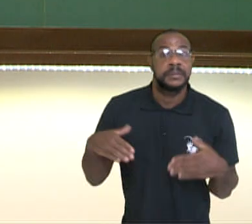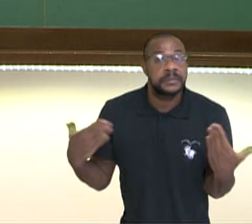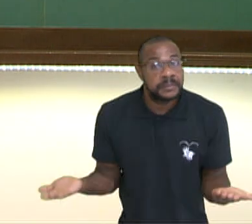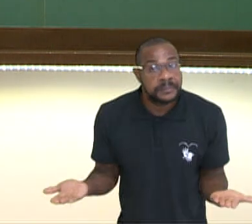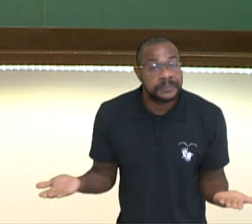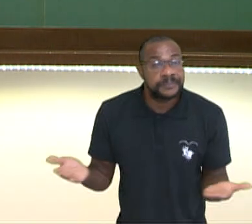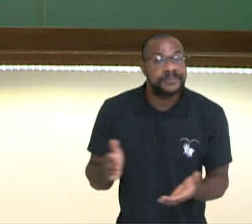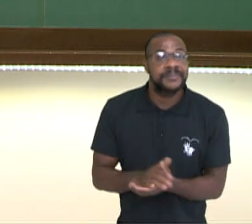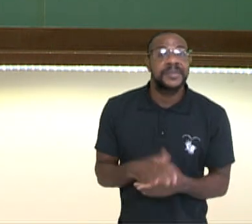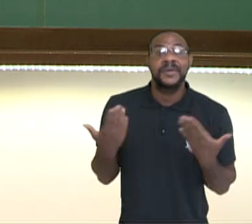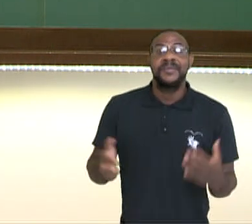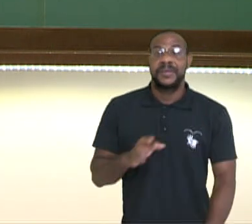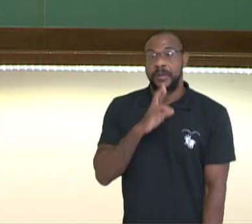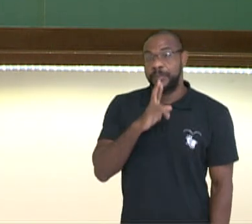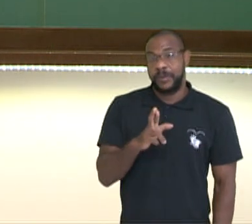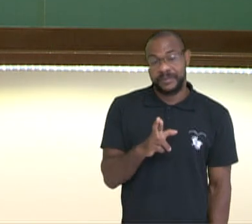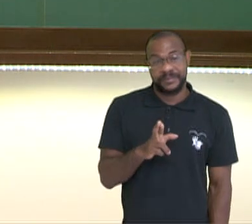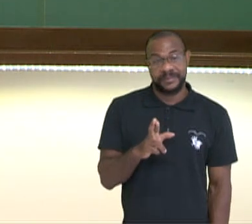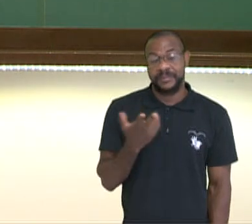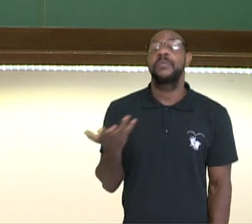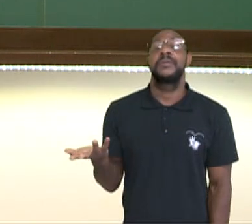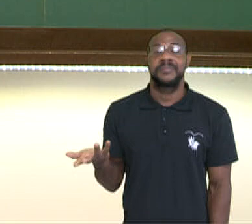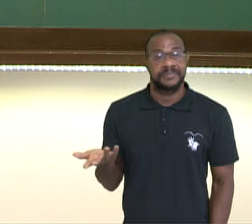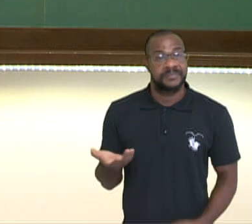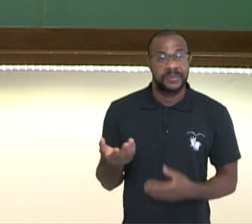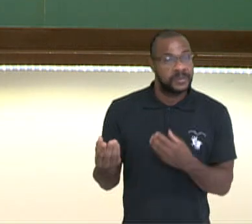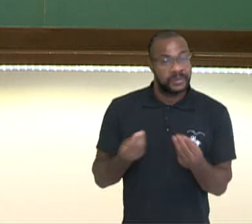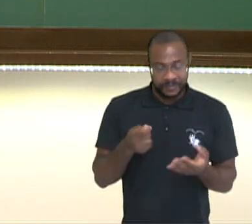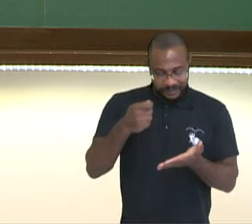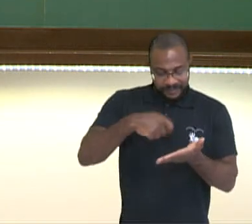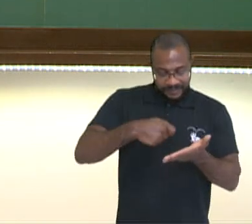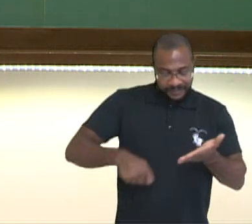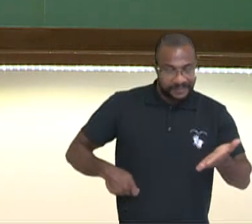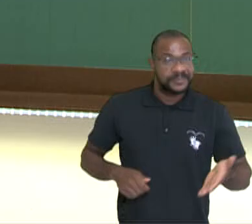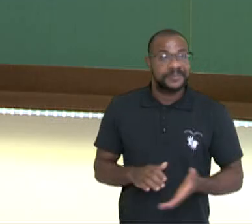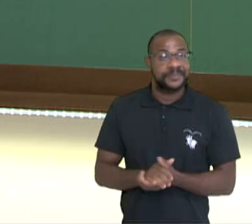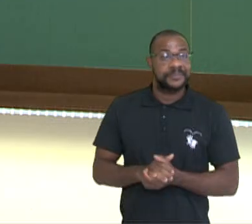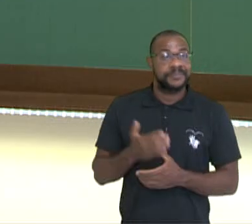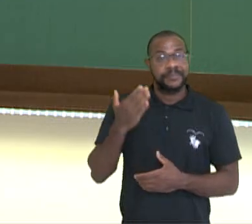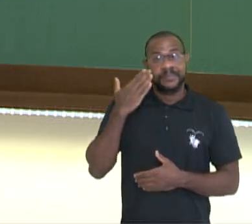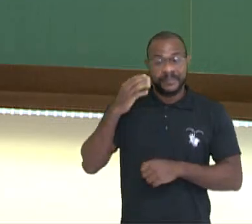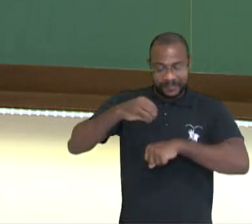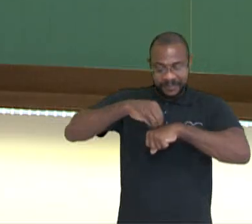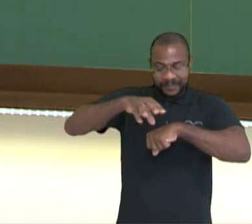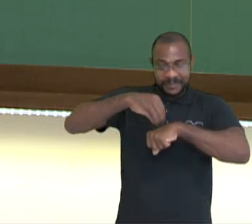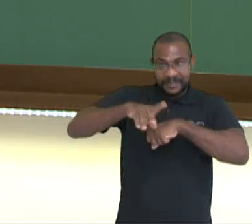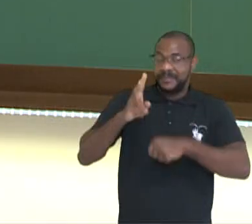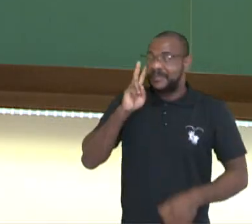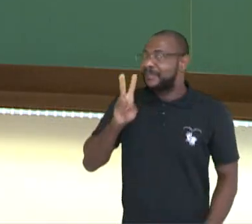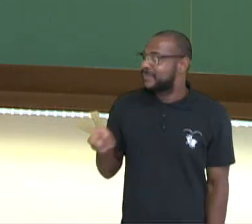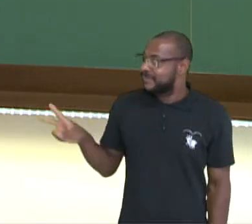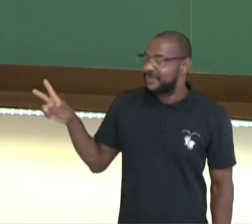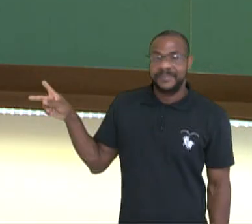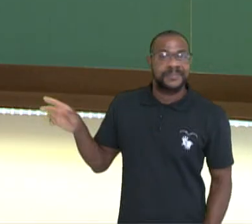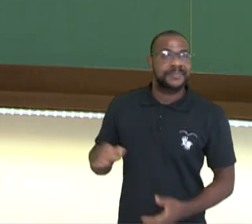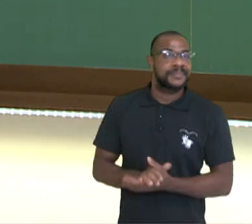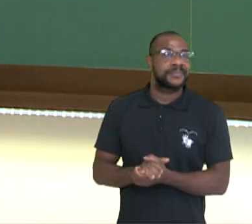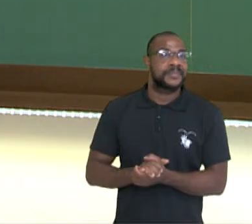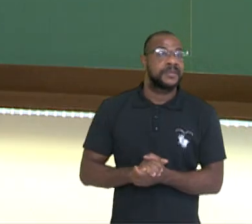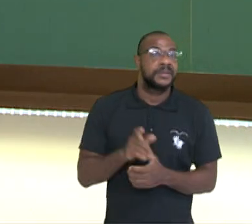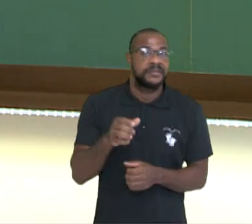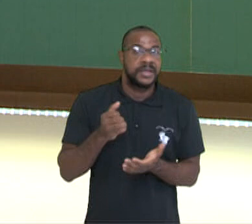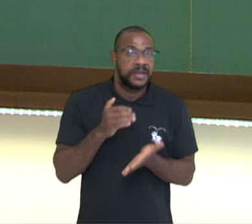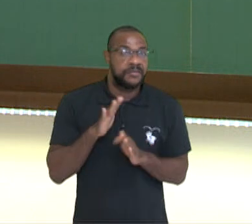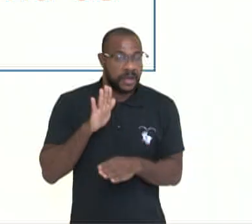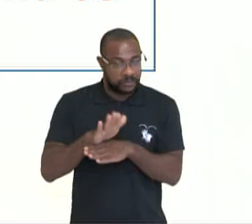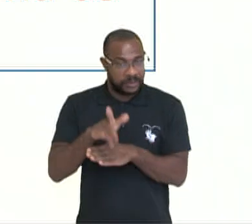Então, estudante, qual foi a resposta que você marcou? Ou qual foi a resposta que você deu? Eu tenho uma aqui que vai te ajudar a entender se você foi